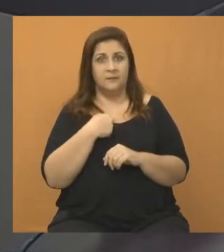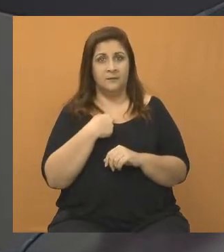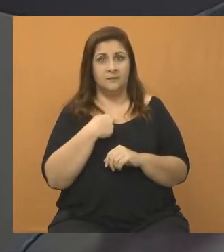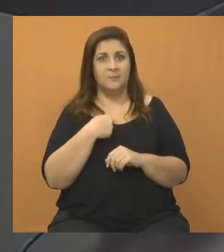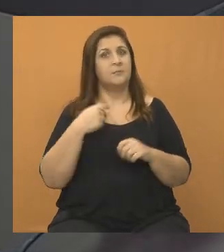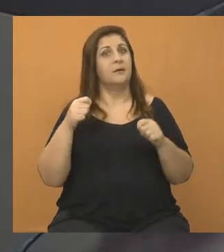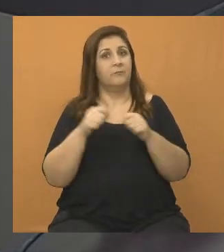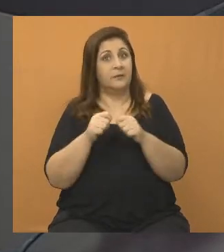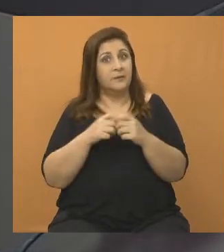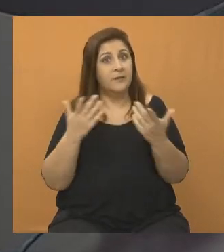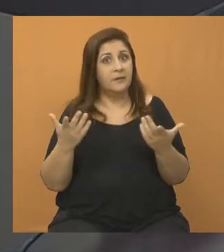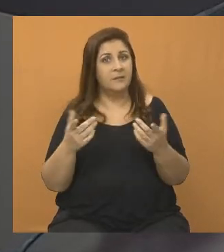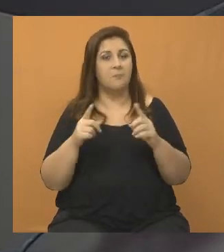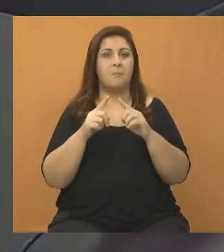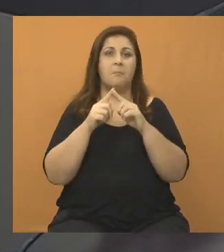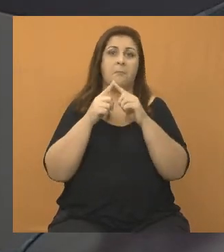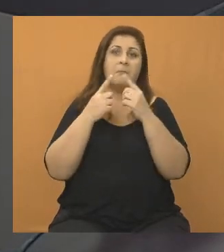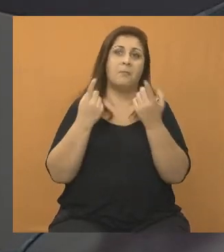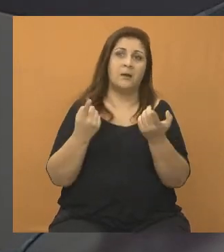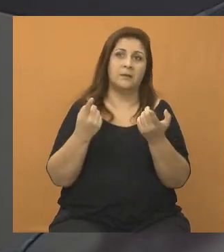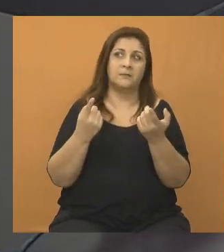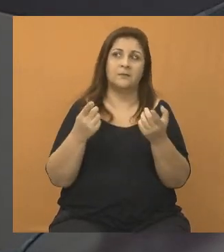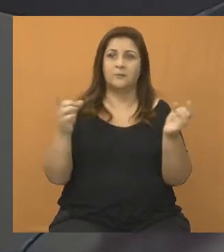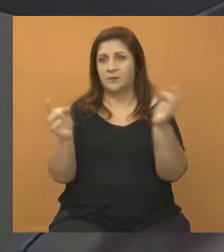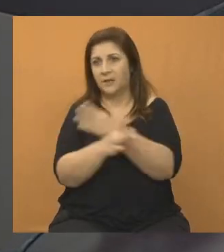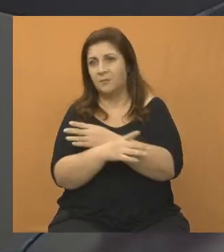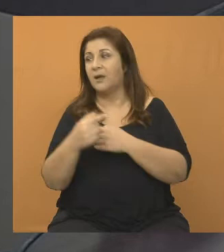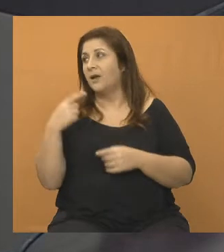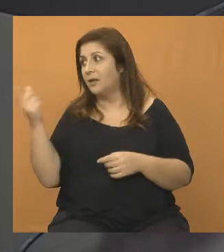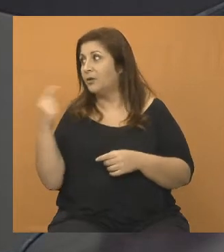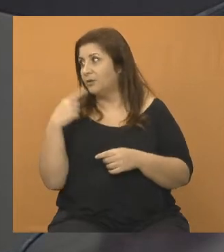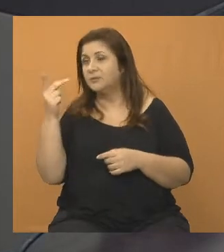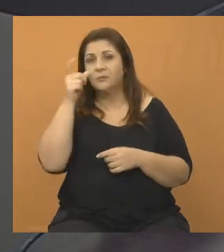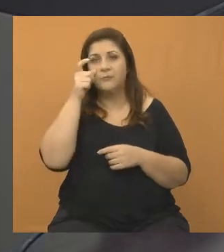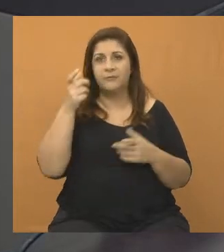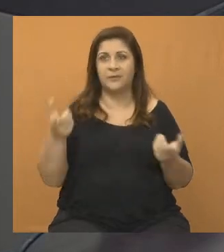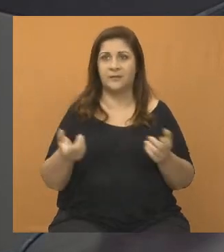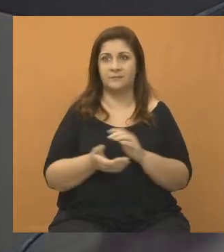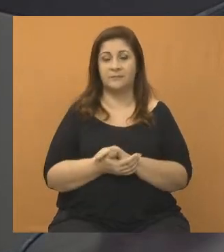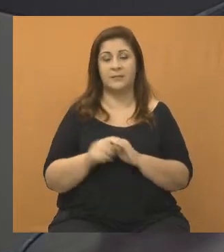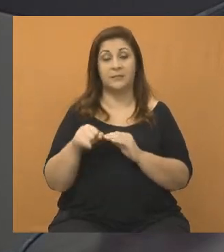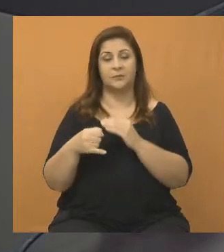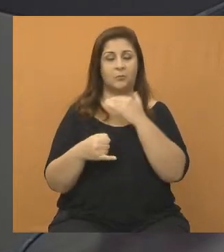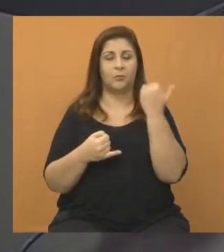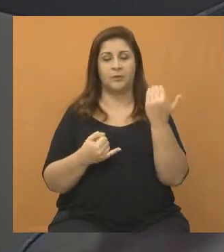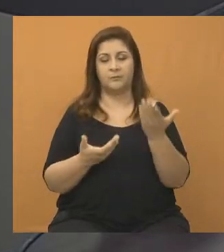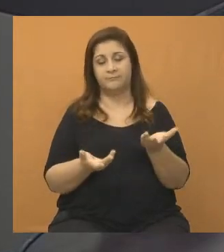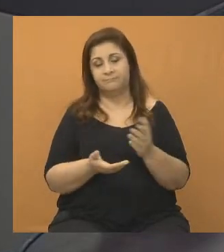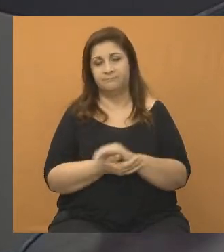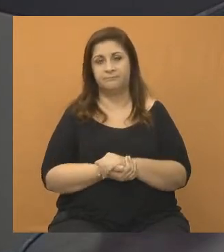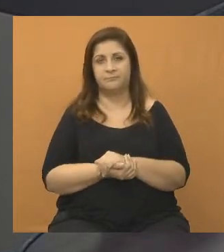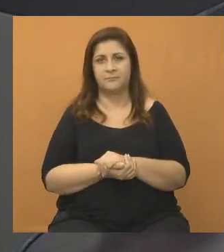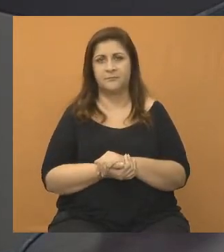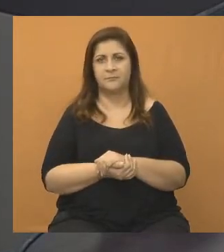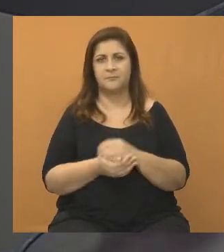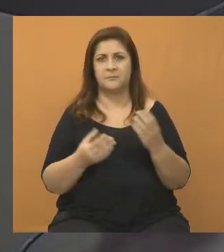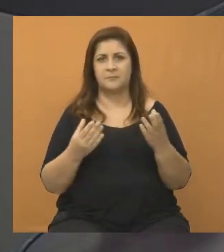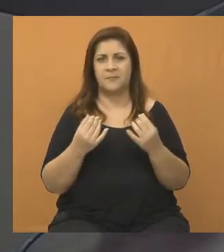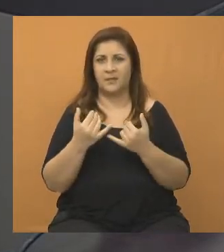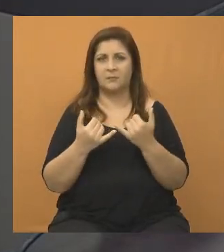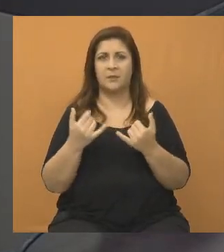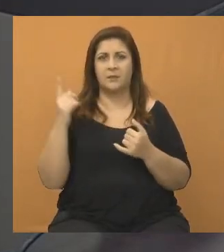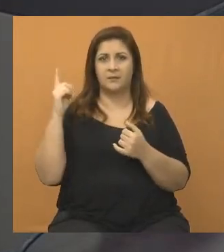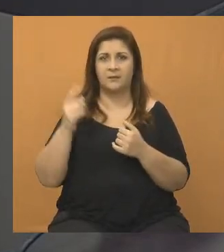vai fazer, mas a hora que estiver pronta, né, você vão ver, se nós não estiver morto ainda. E muitas coisas que